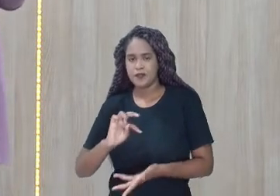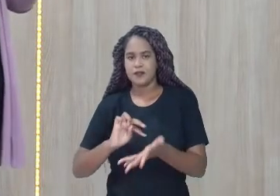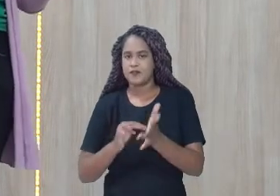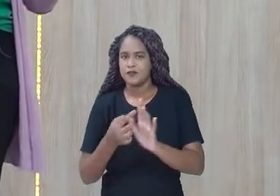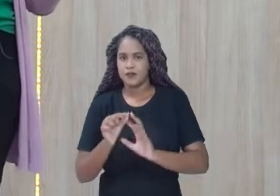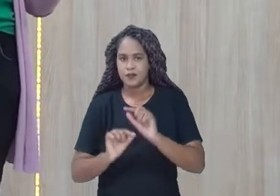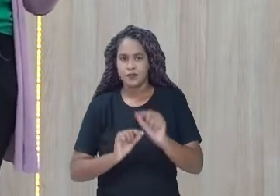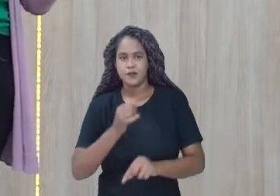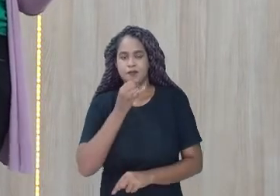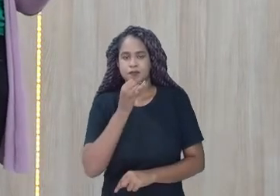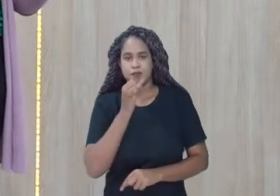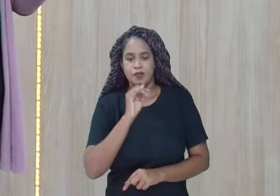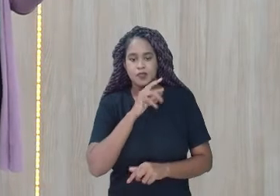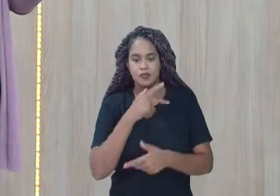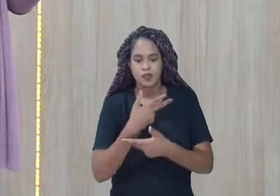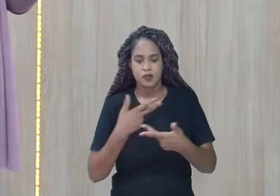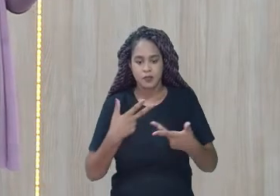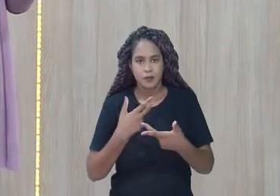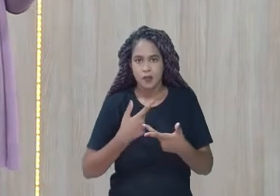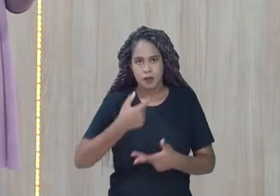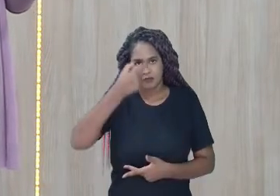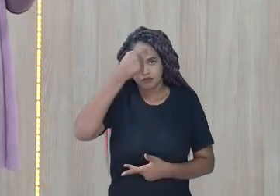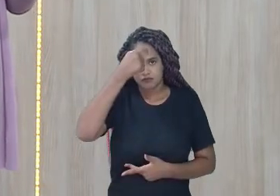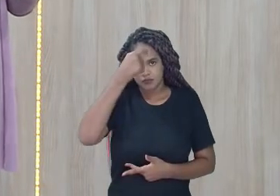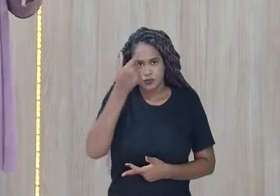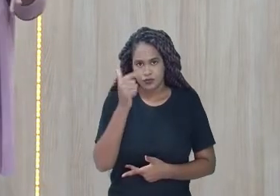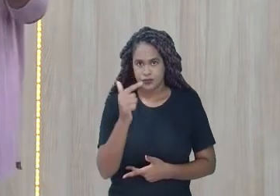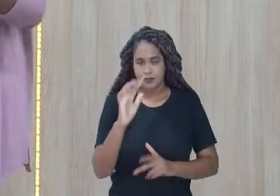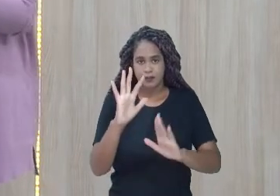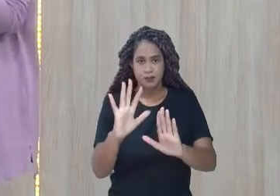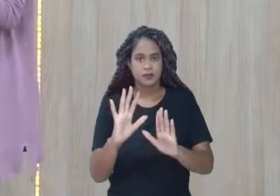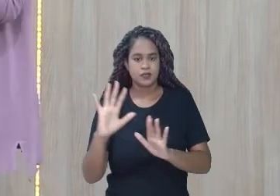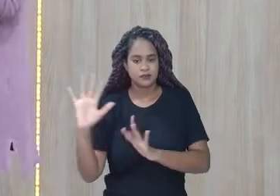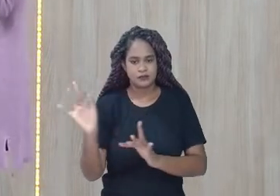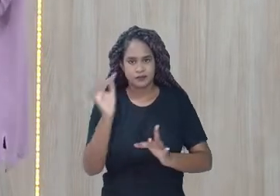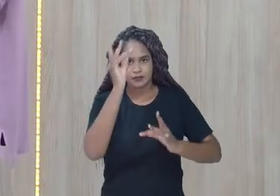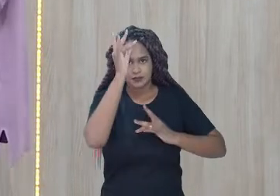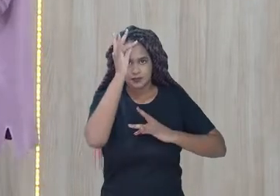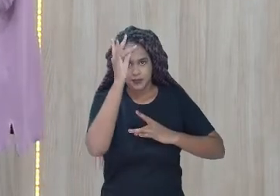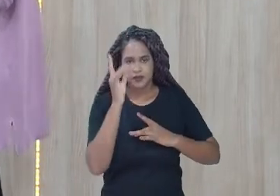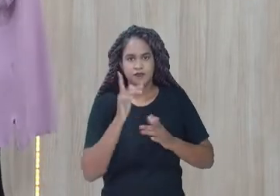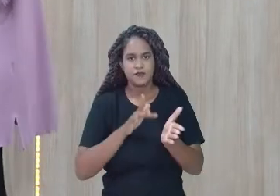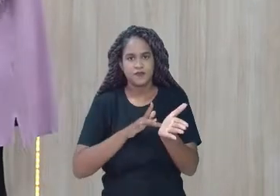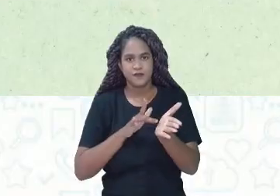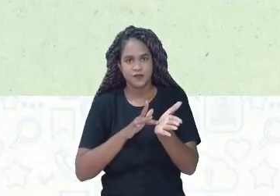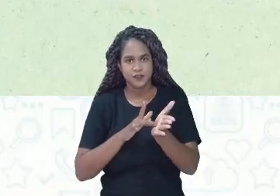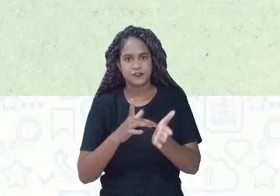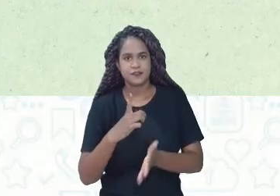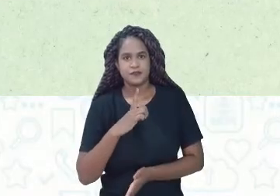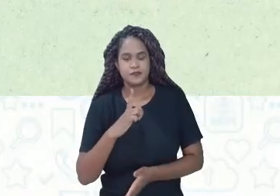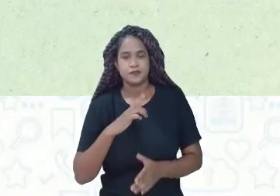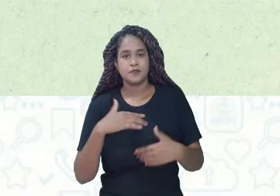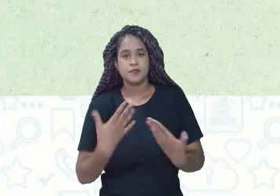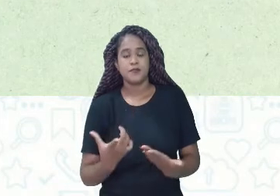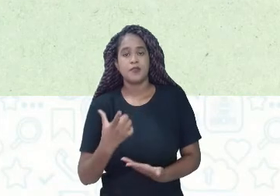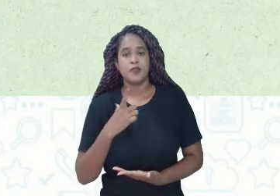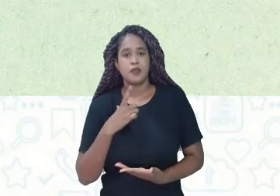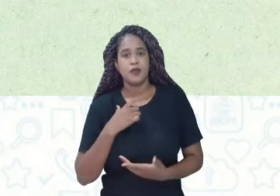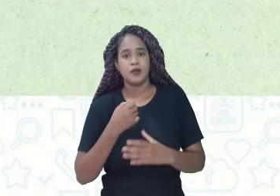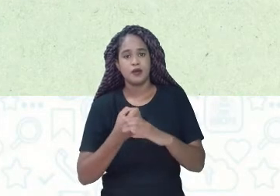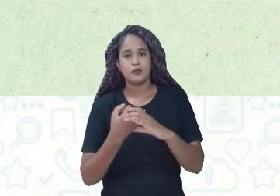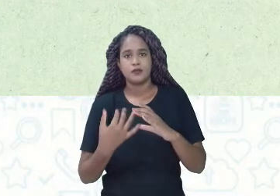que sente e pensa as emoções assim como a gente, certo? A gente tem uma abordagem de aspectos humanos, a gente tem